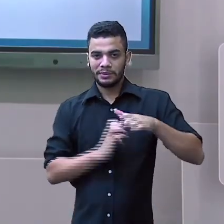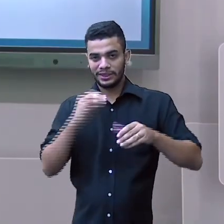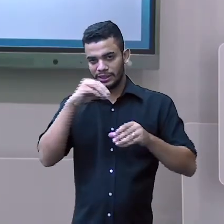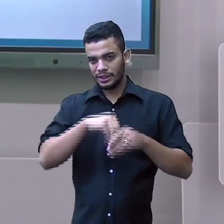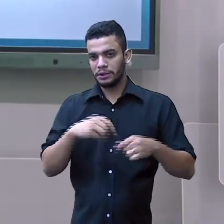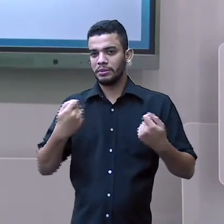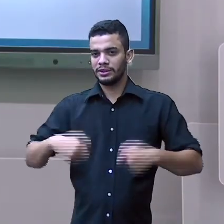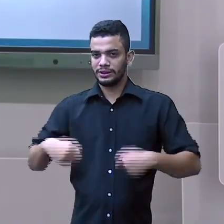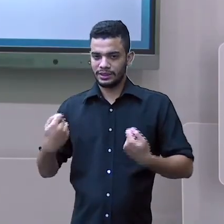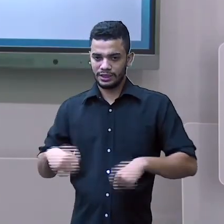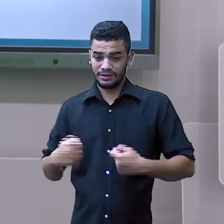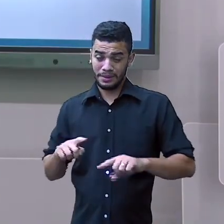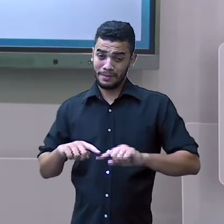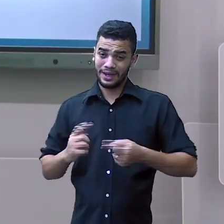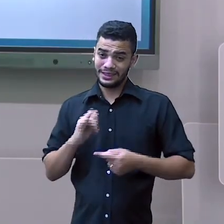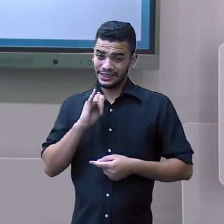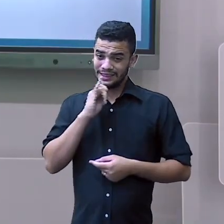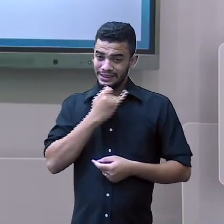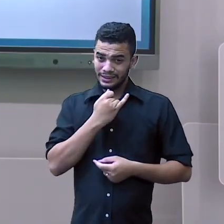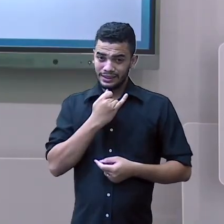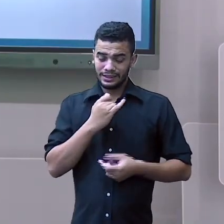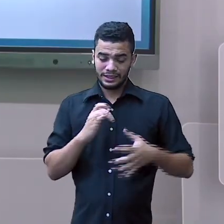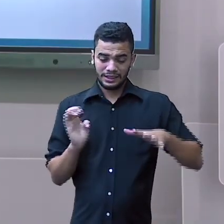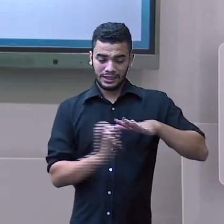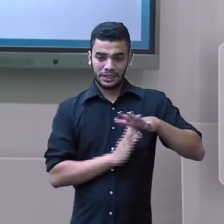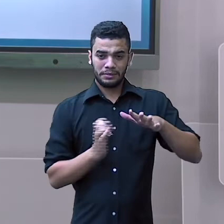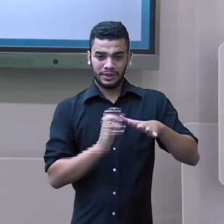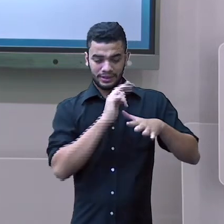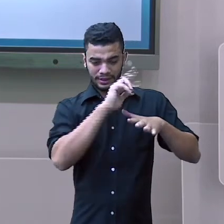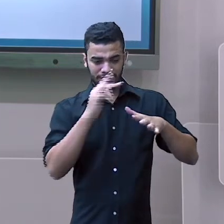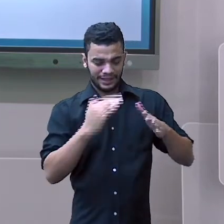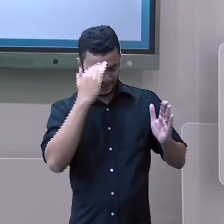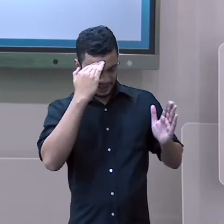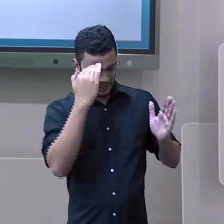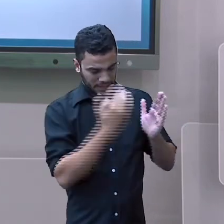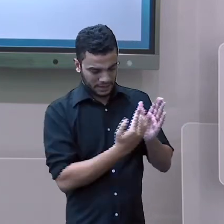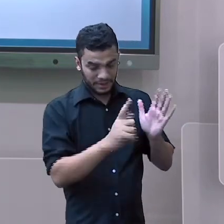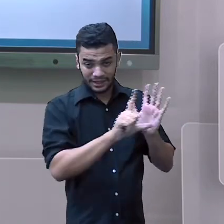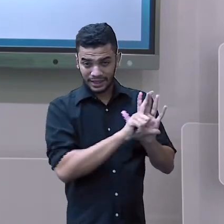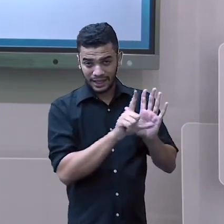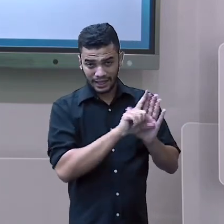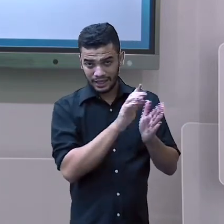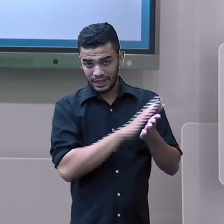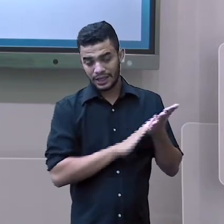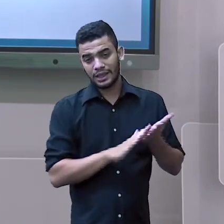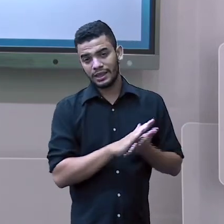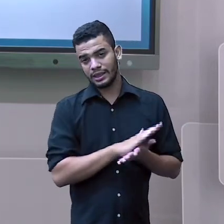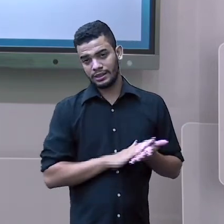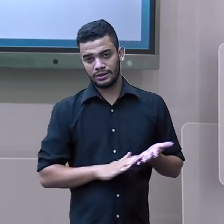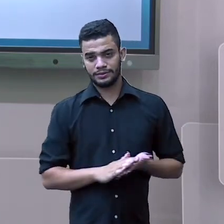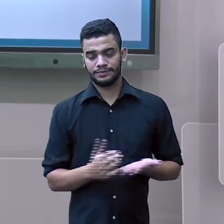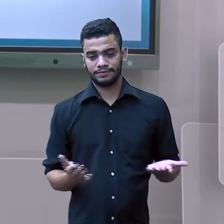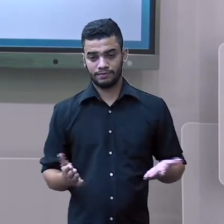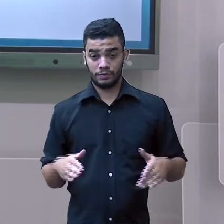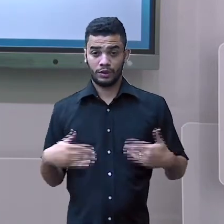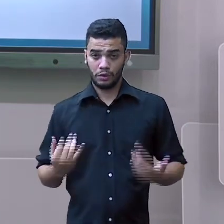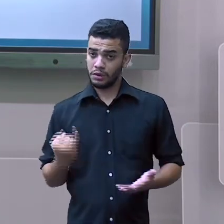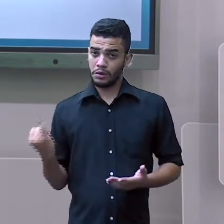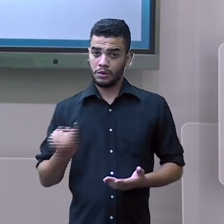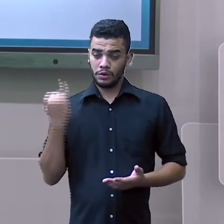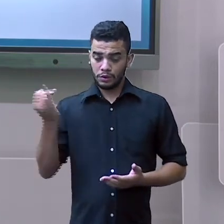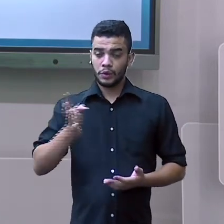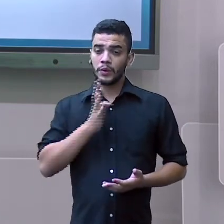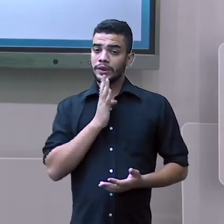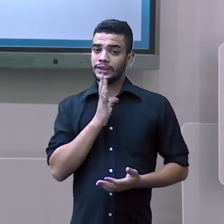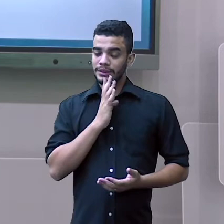tempo, né, vem se colocando leis para que seja melhorada essas questões. Por isso que é importante nós conhecermos os